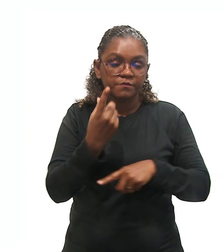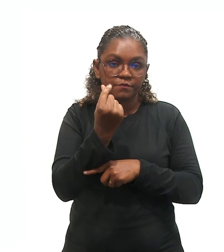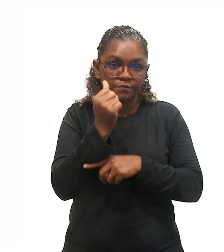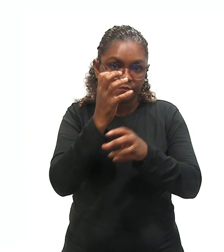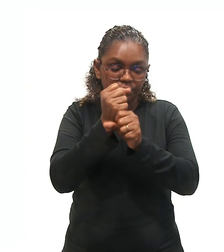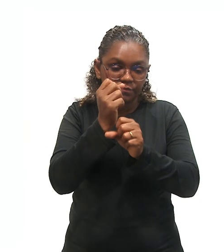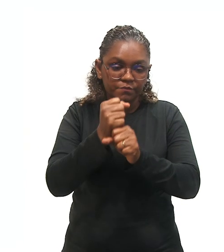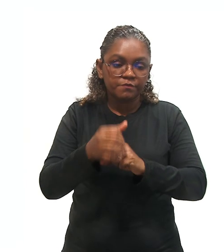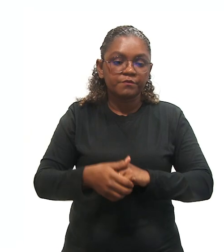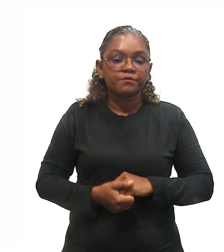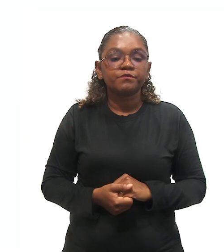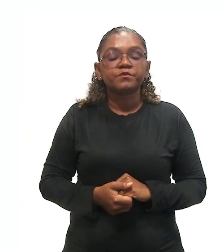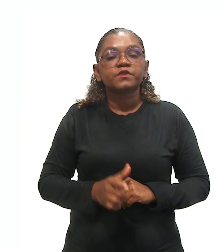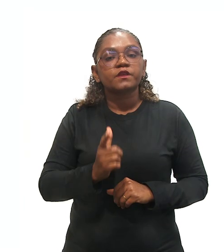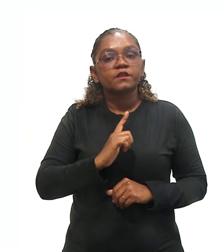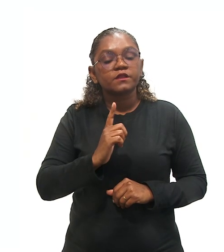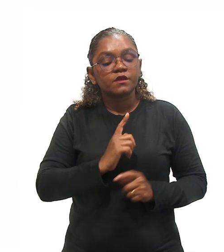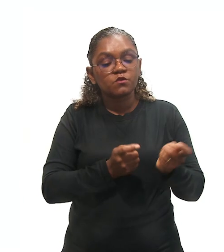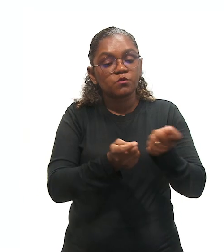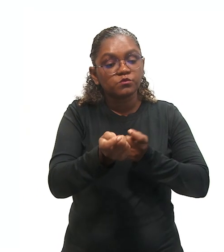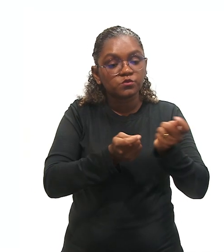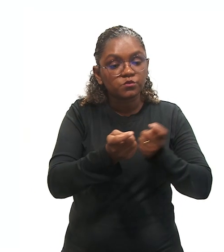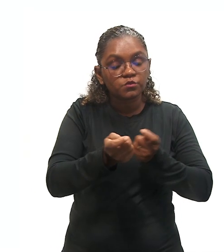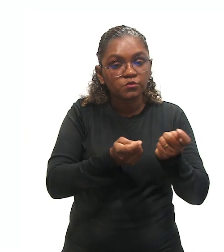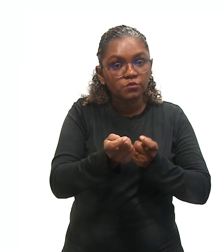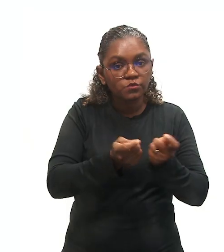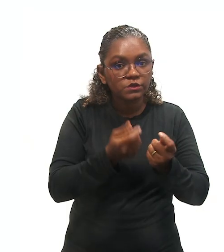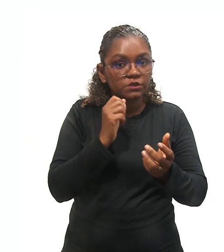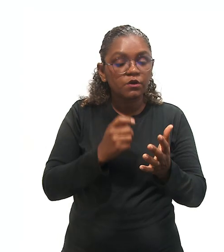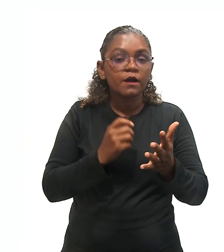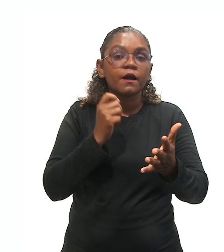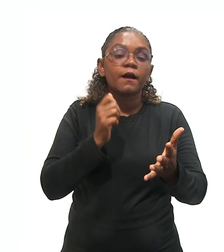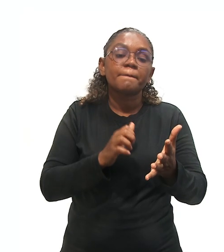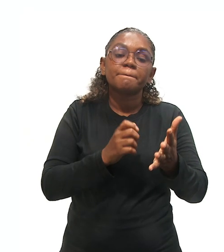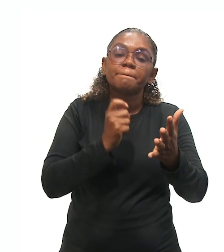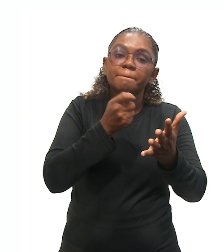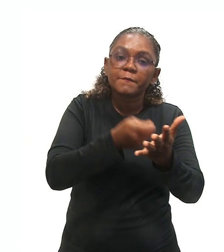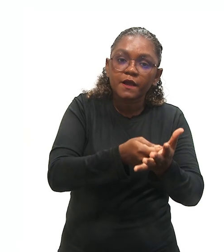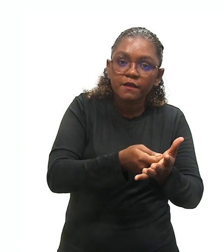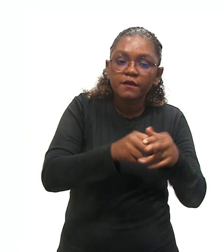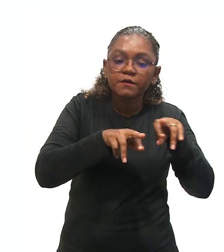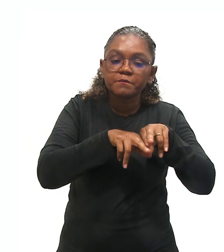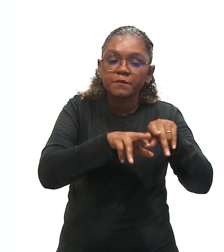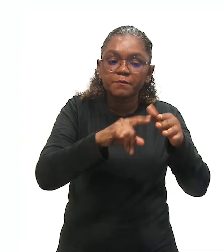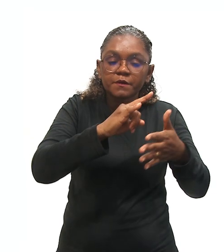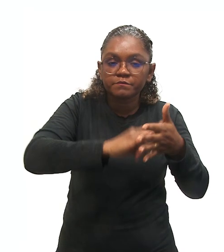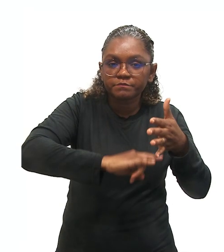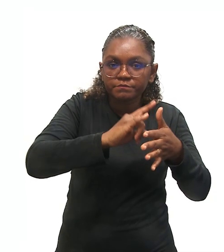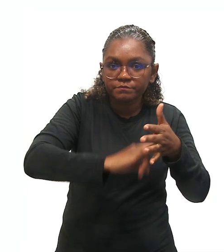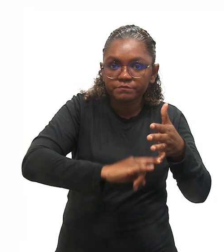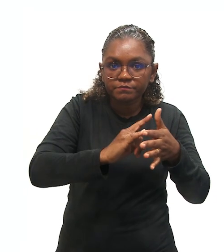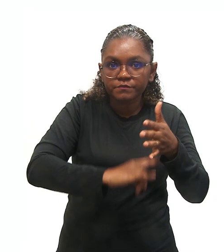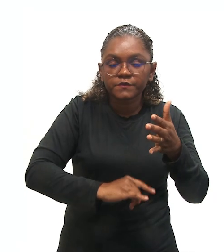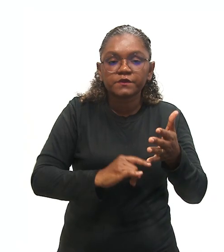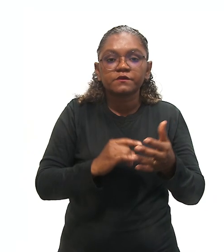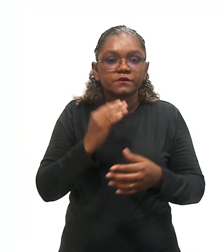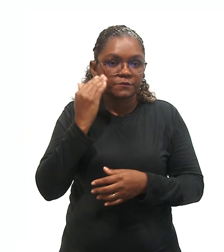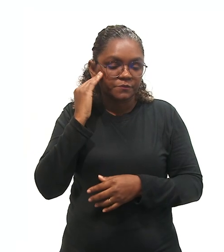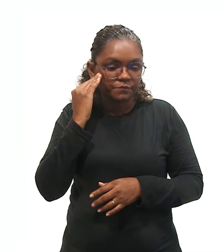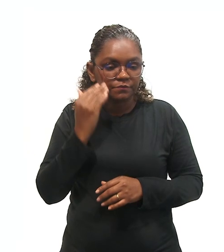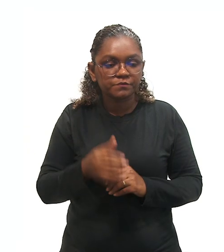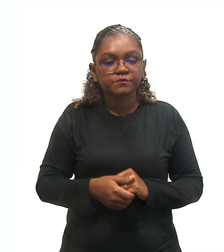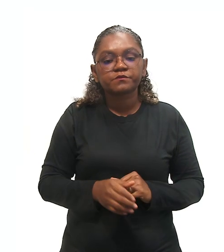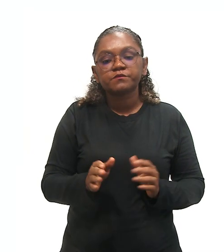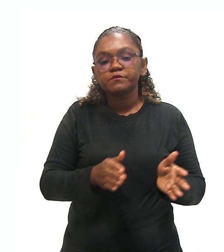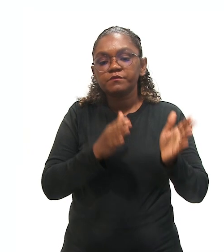controles da aprovação do planejamento e orçamento, controle da execução do planejamento